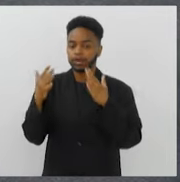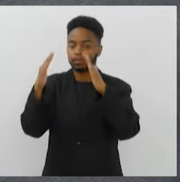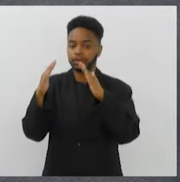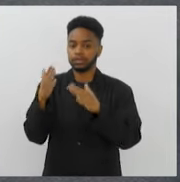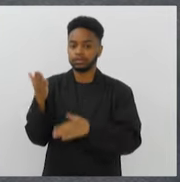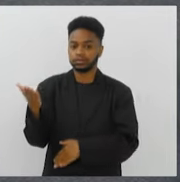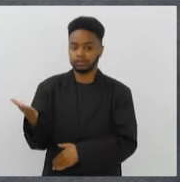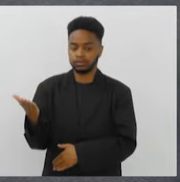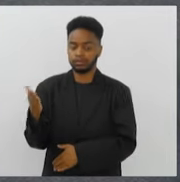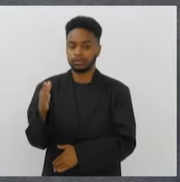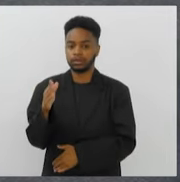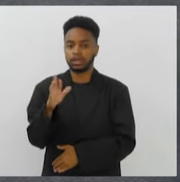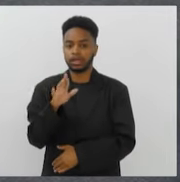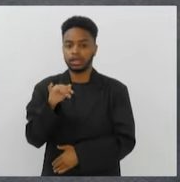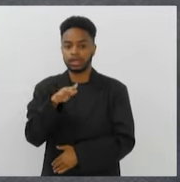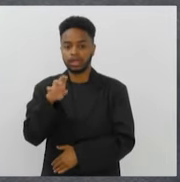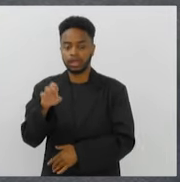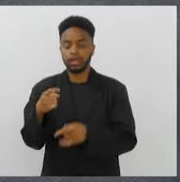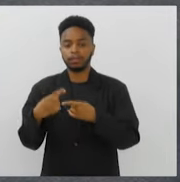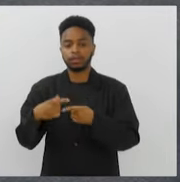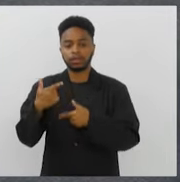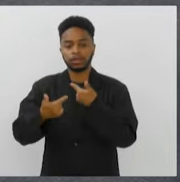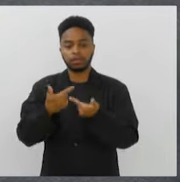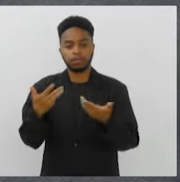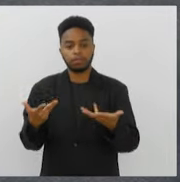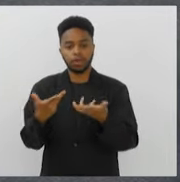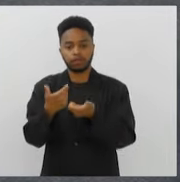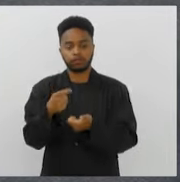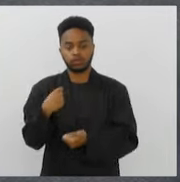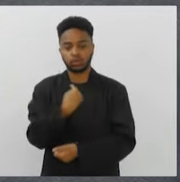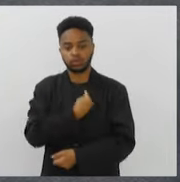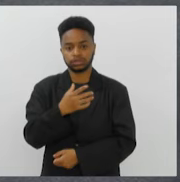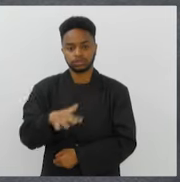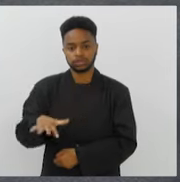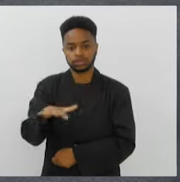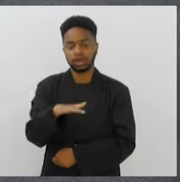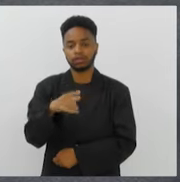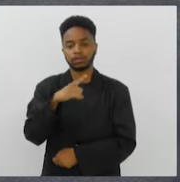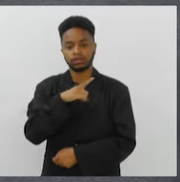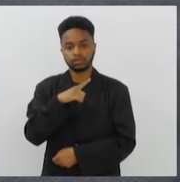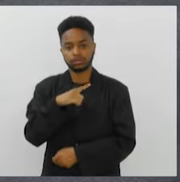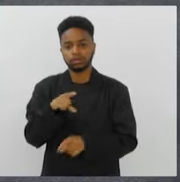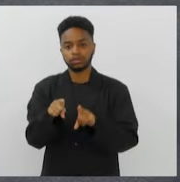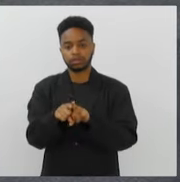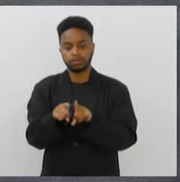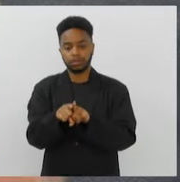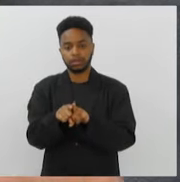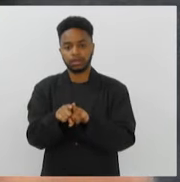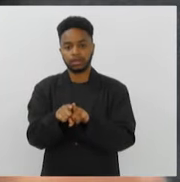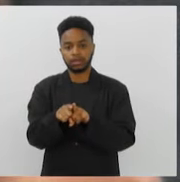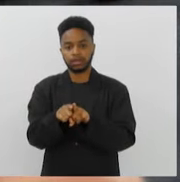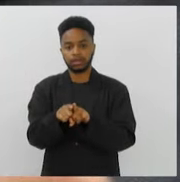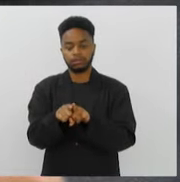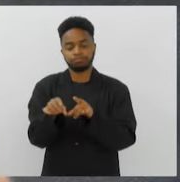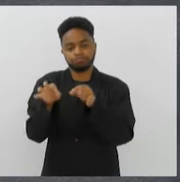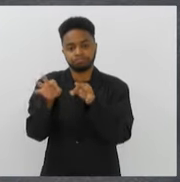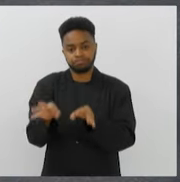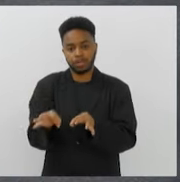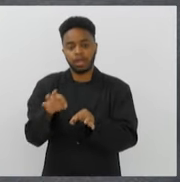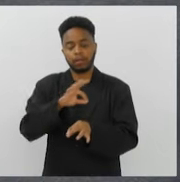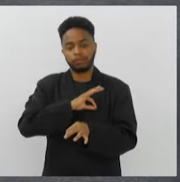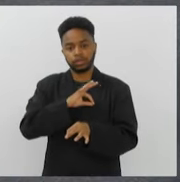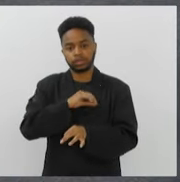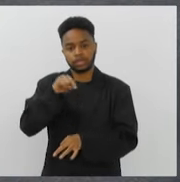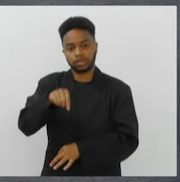Henrique, que fez um belíssimo trabalho na nossa região e que dignifica a Polícia Militar do Estado